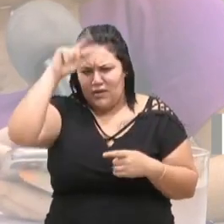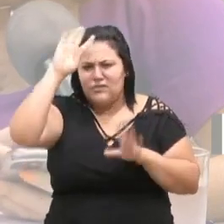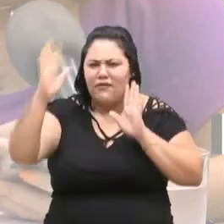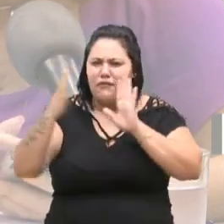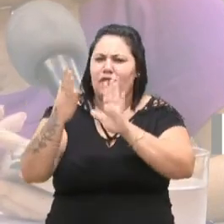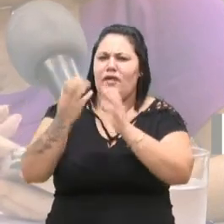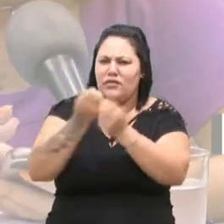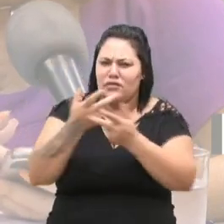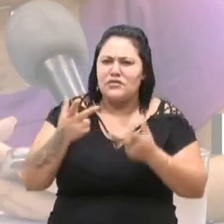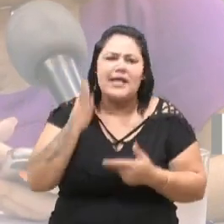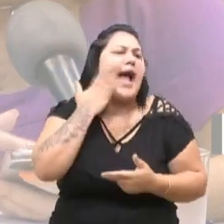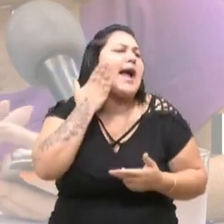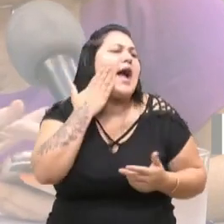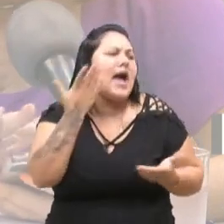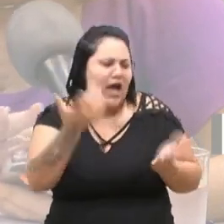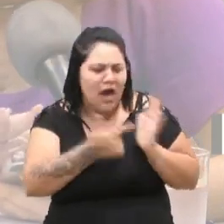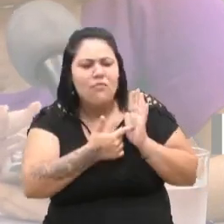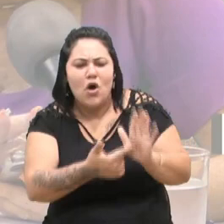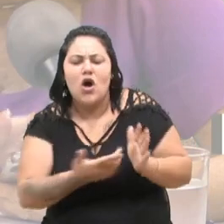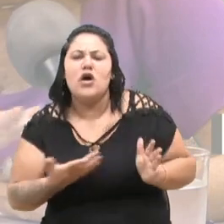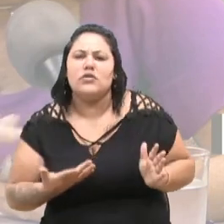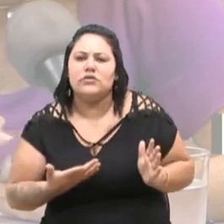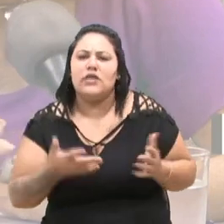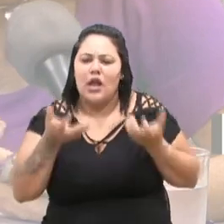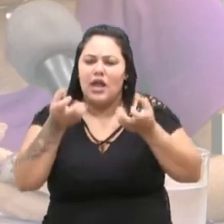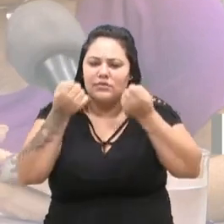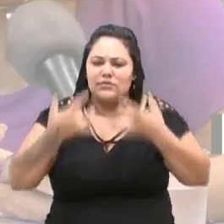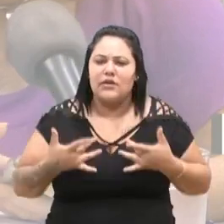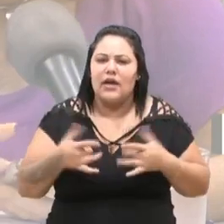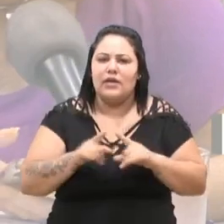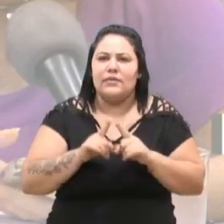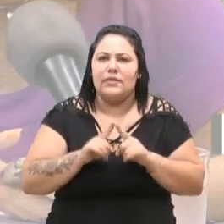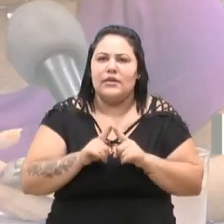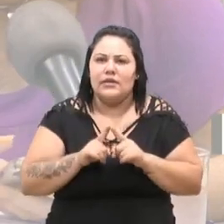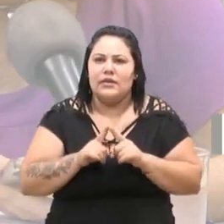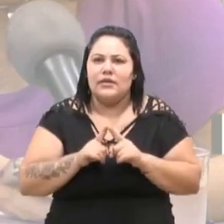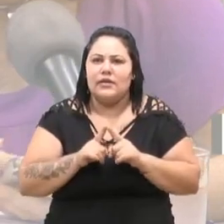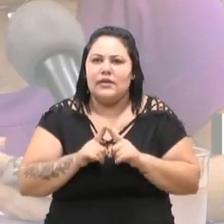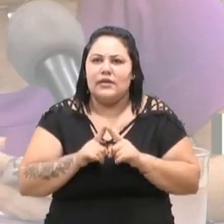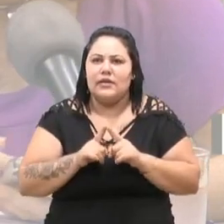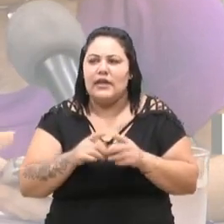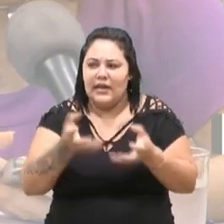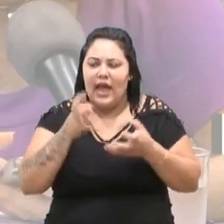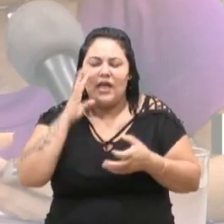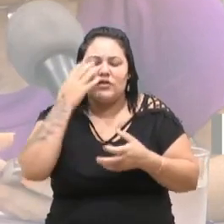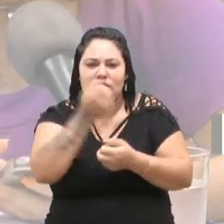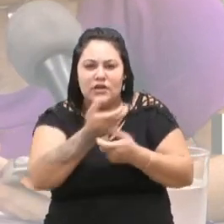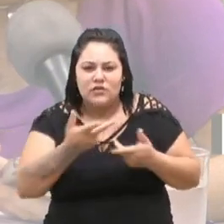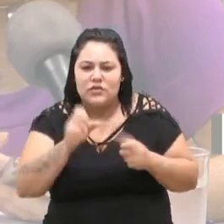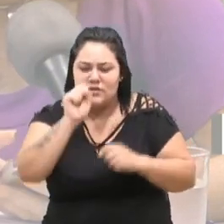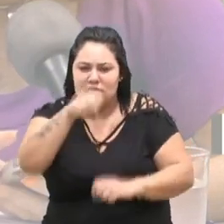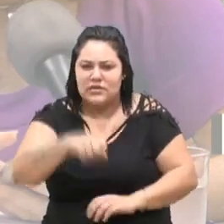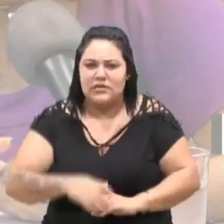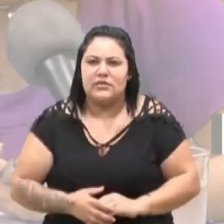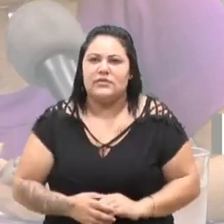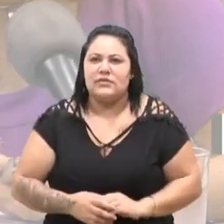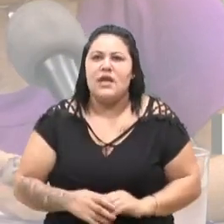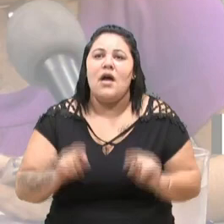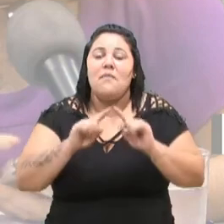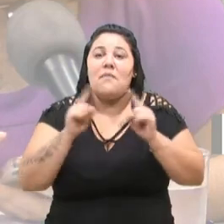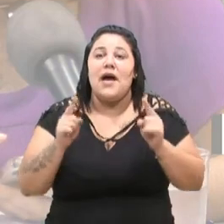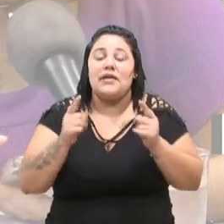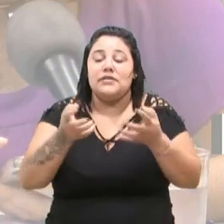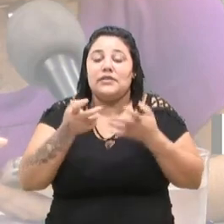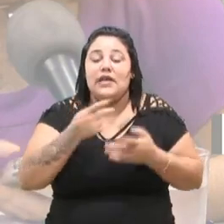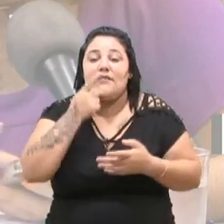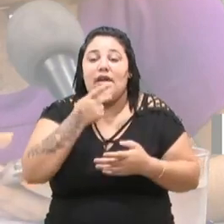e ele mostra, ele quer explicar, ele quer dar as devidas providências. Mas até